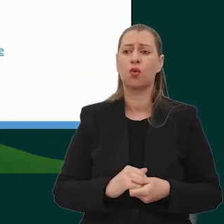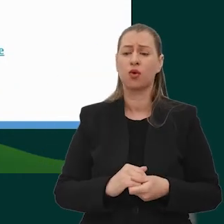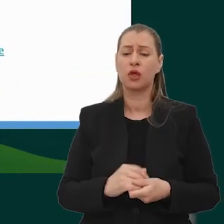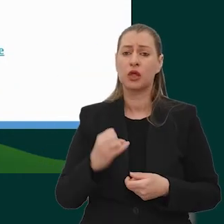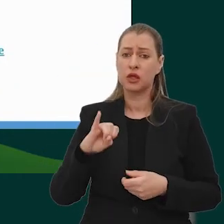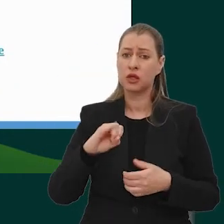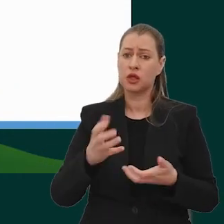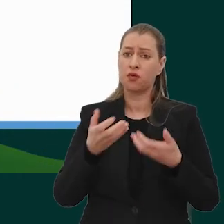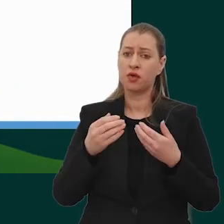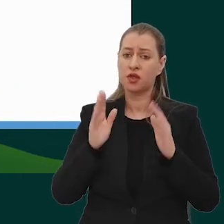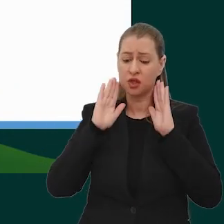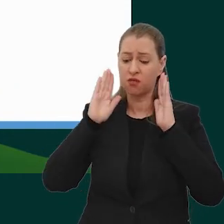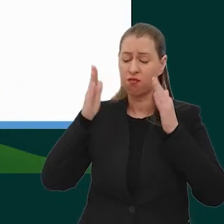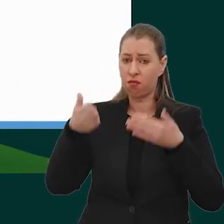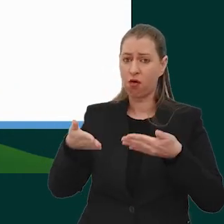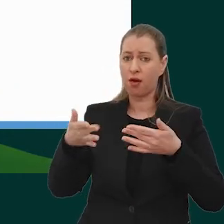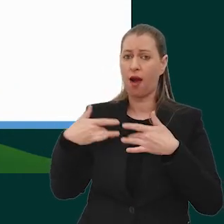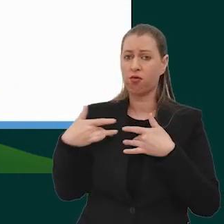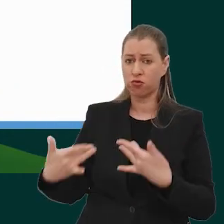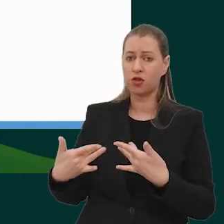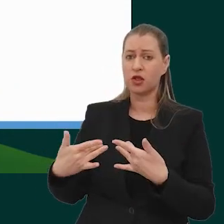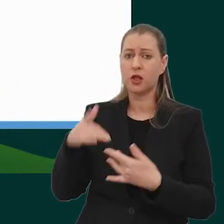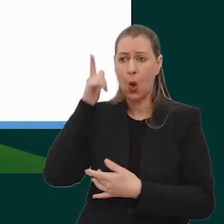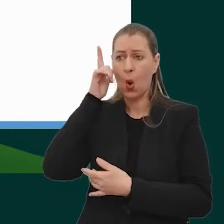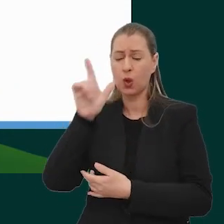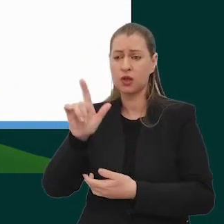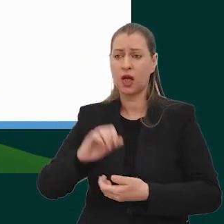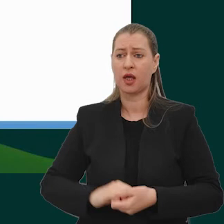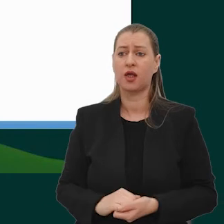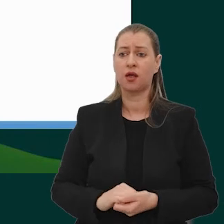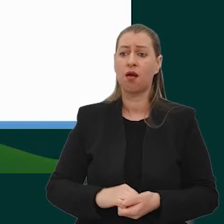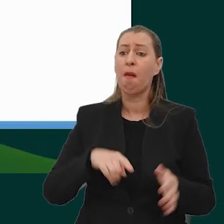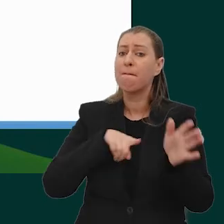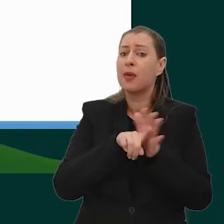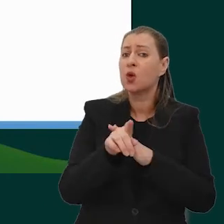se com dedicação aí você consegue.